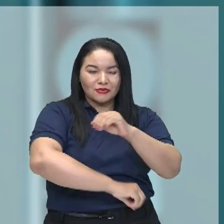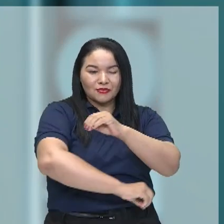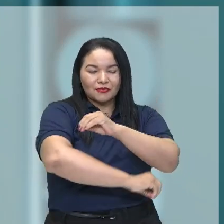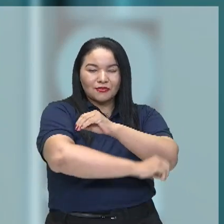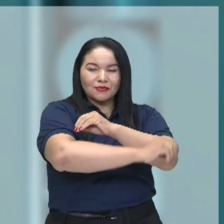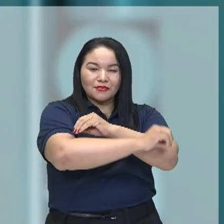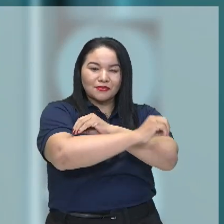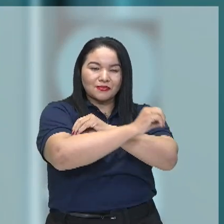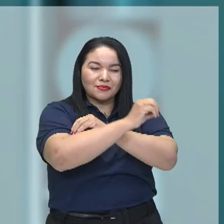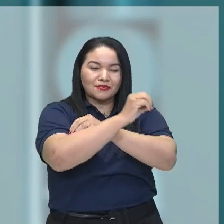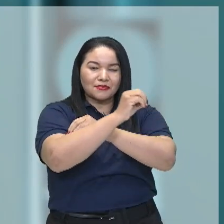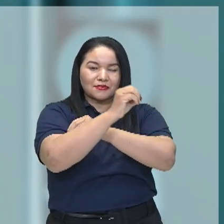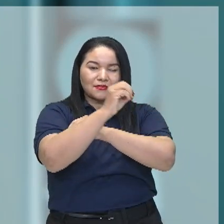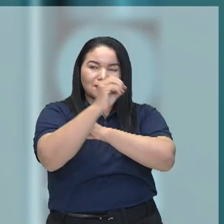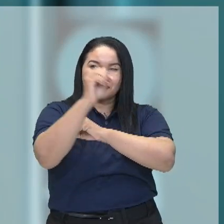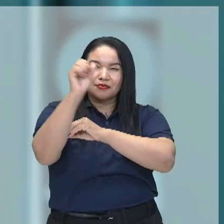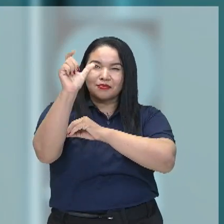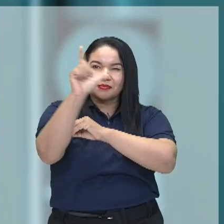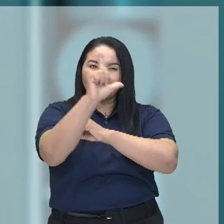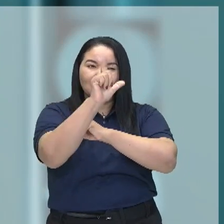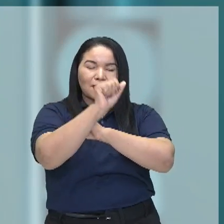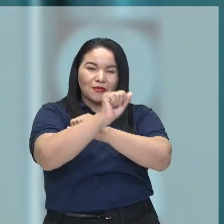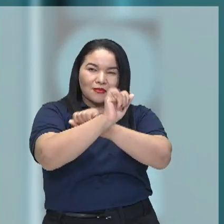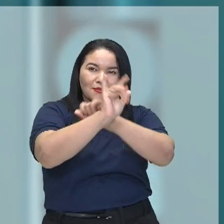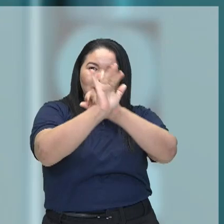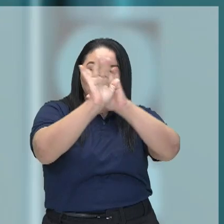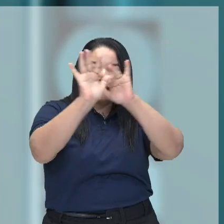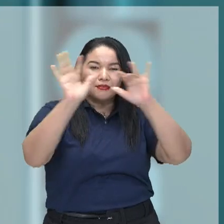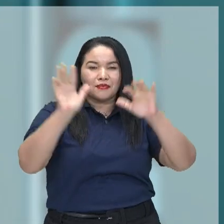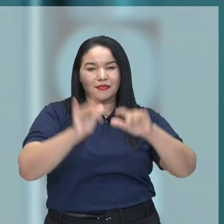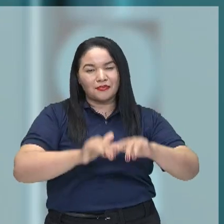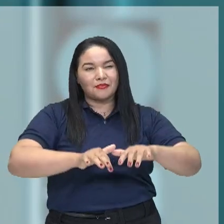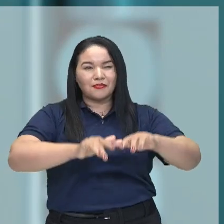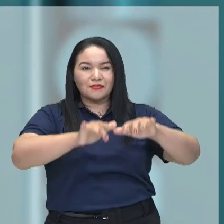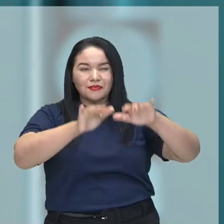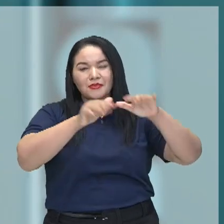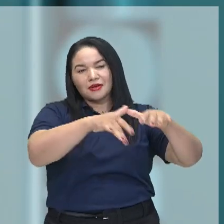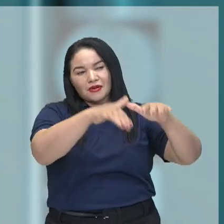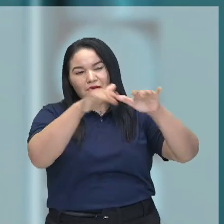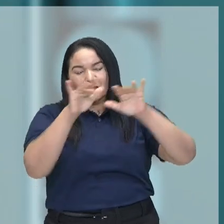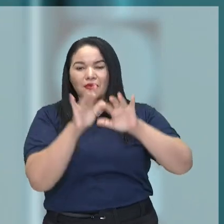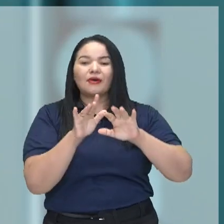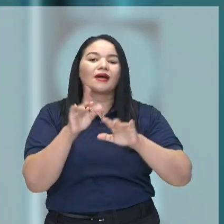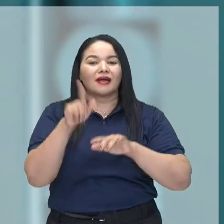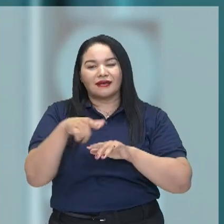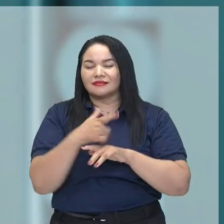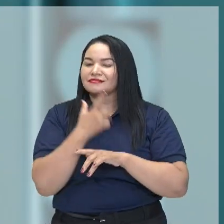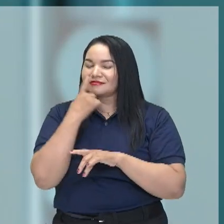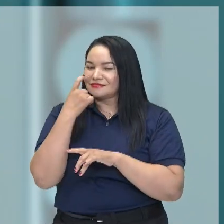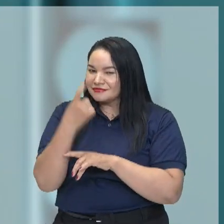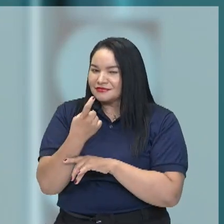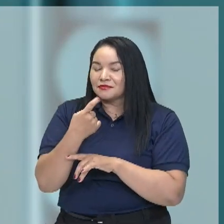sol, a claridade, a luz. Isso é muito interessante e tem a ver também com o próprio ato de escrever,